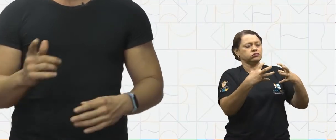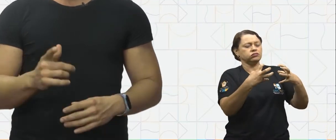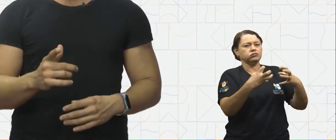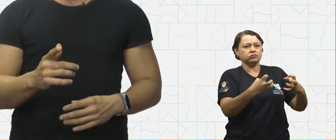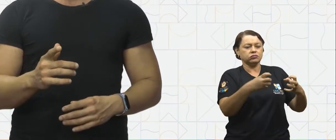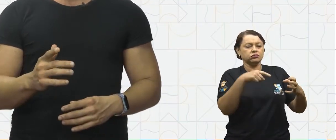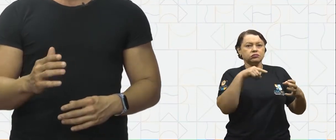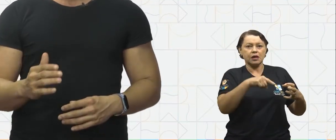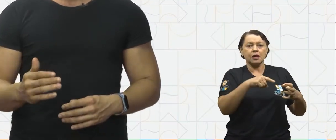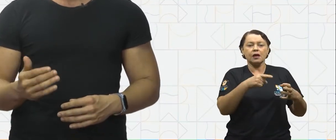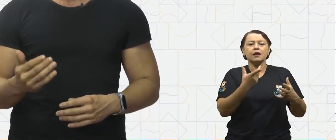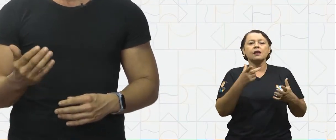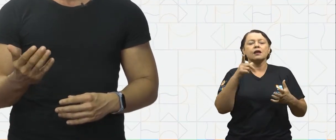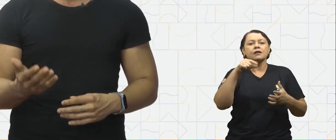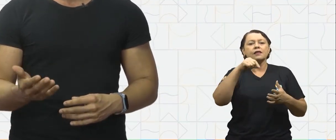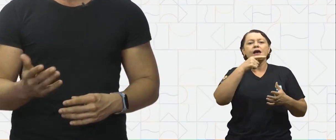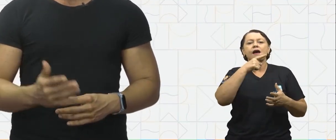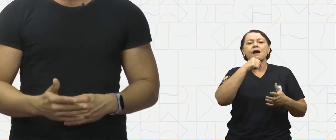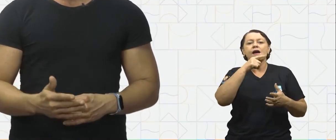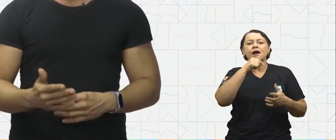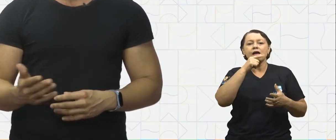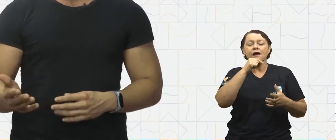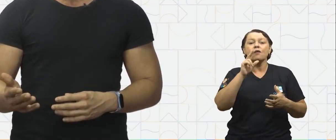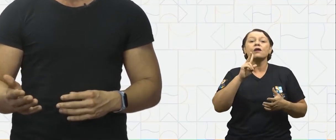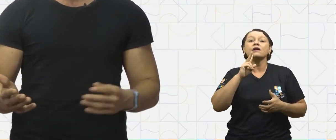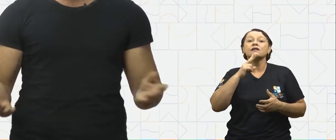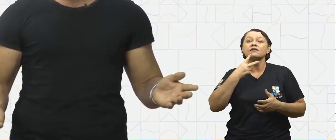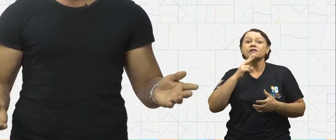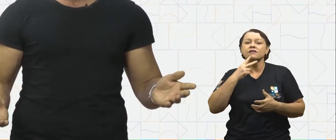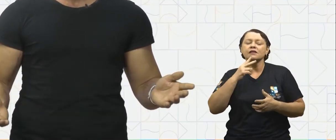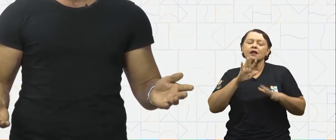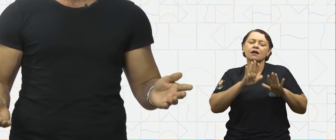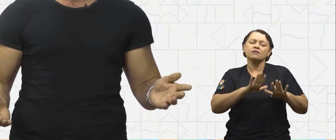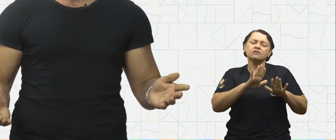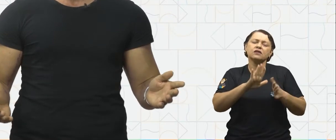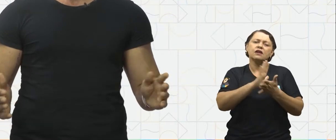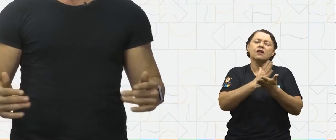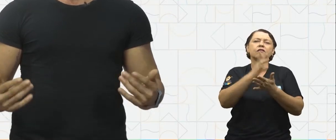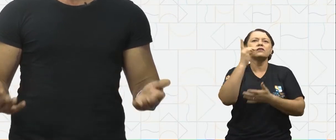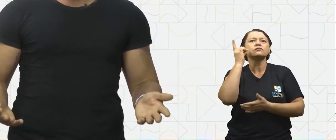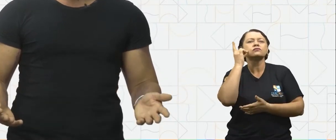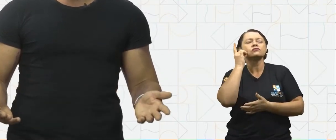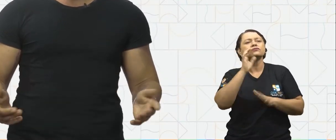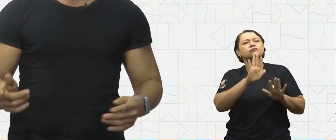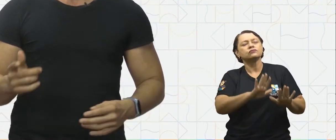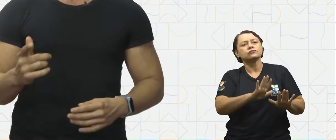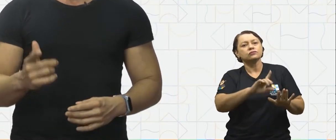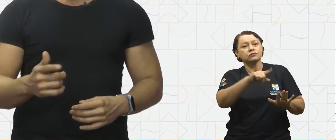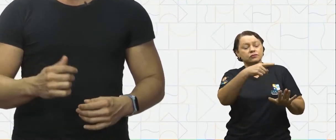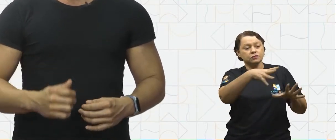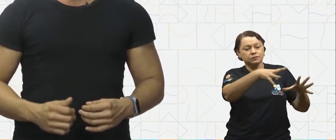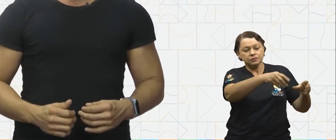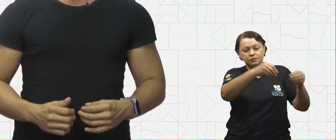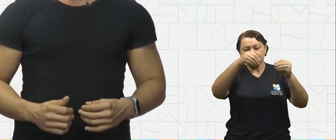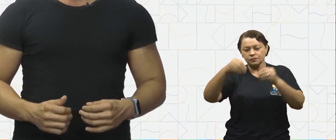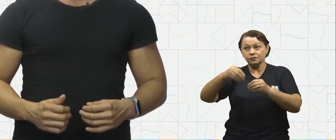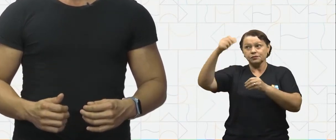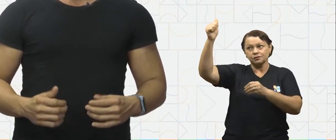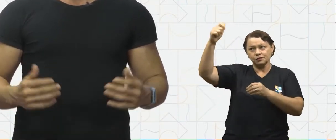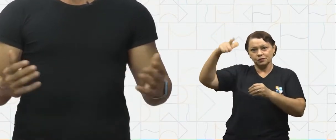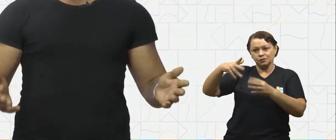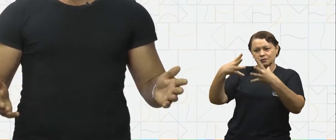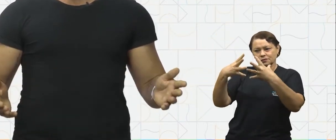secas, as tiras eram colocadas de molho em água e vinagre por alguns dias. Depois, secavam